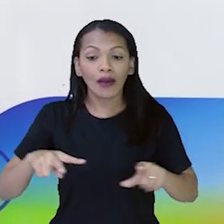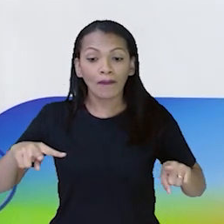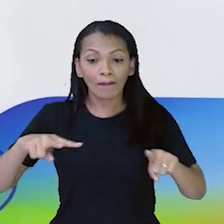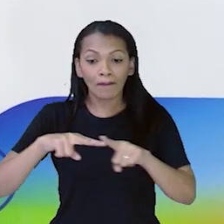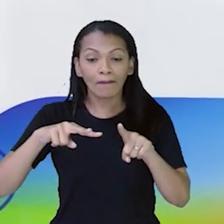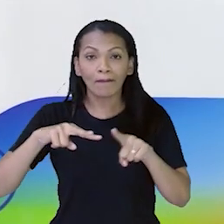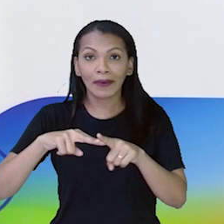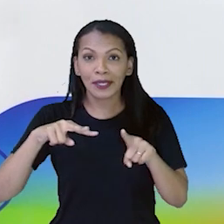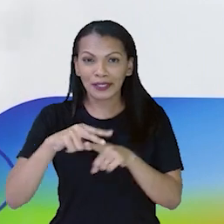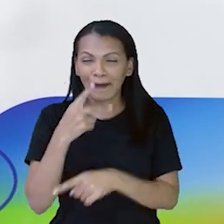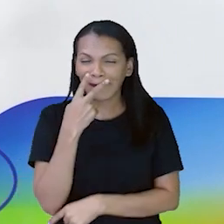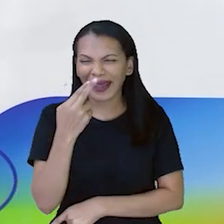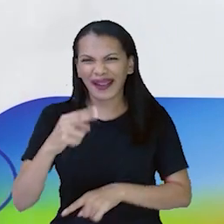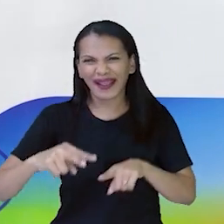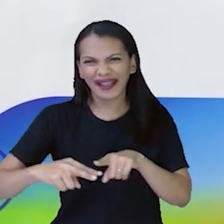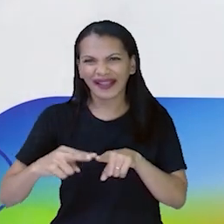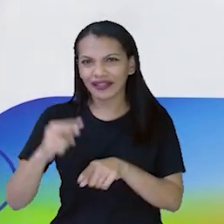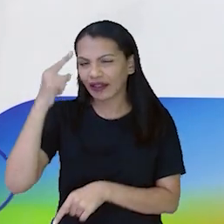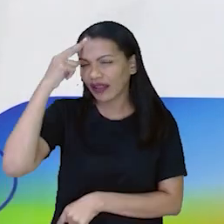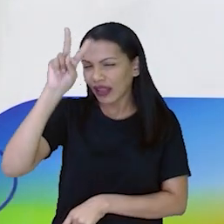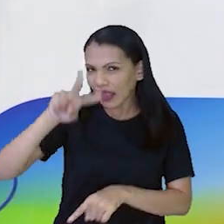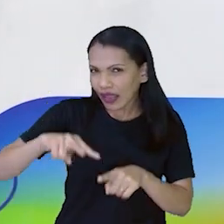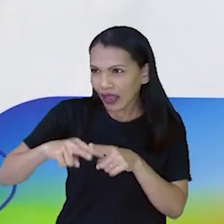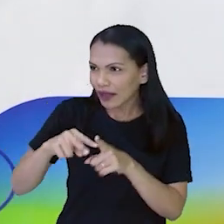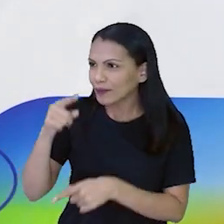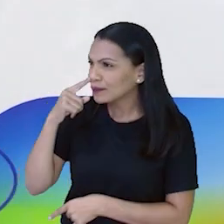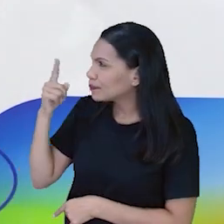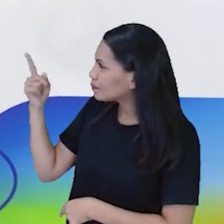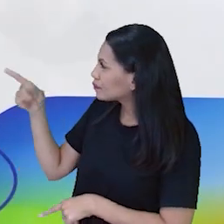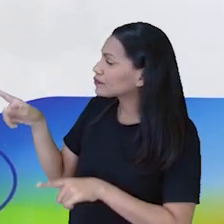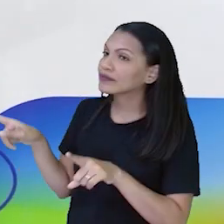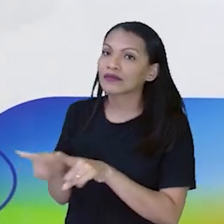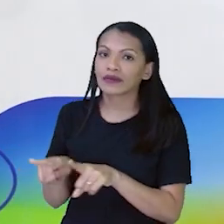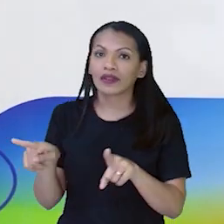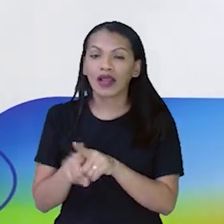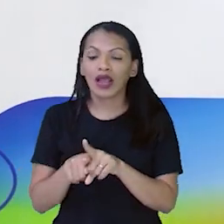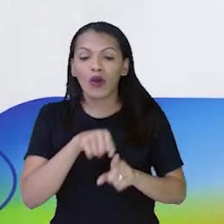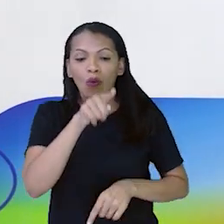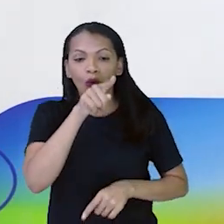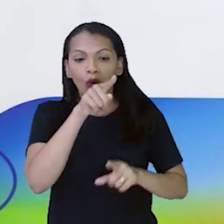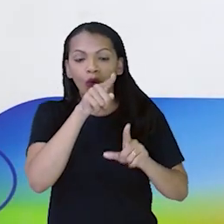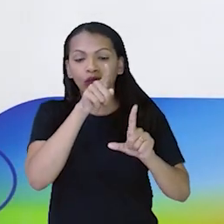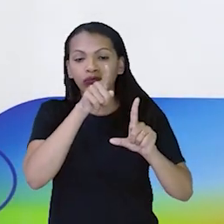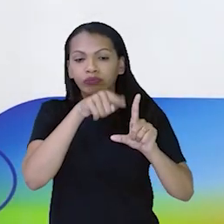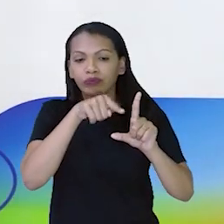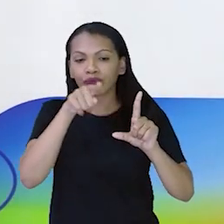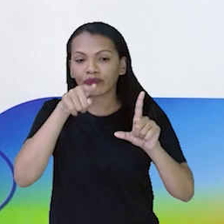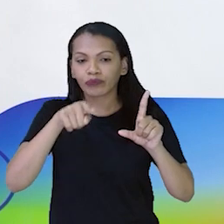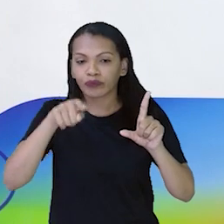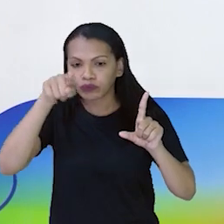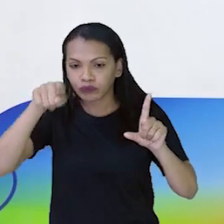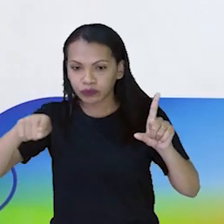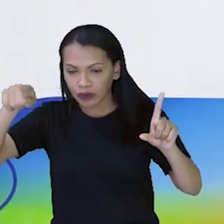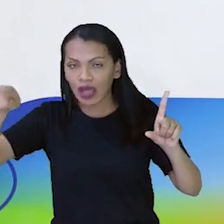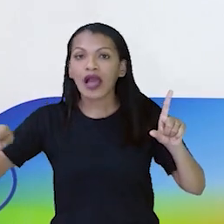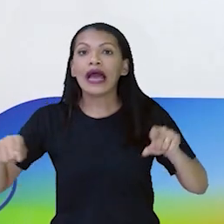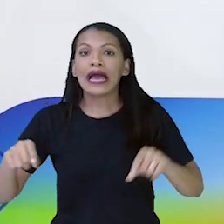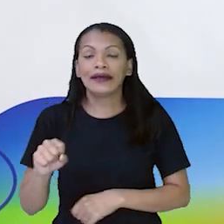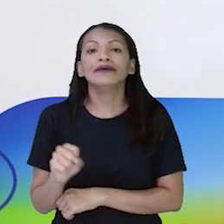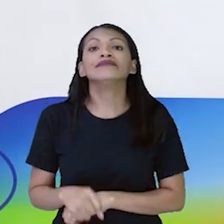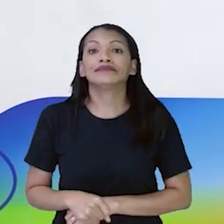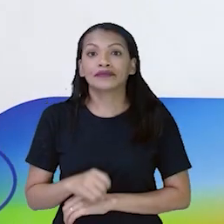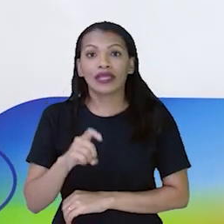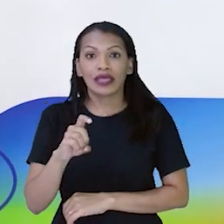o formato da pizza. E eu também tenho aqui ó, o gráfico de dispersão, que é esse gráfico assim, ó, que o raiozinho ó, vai